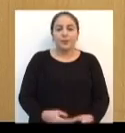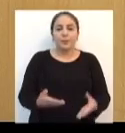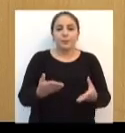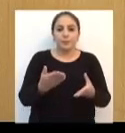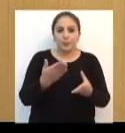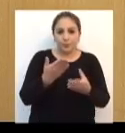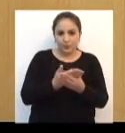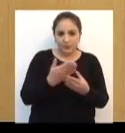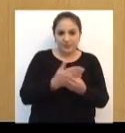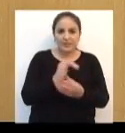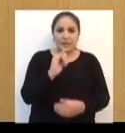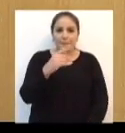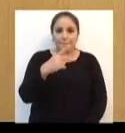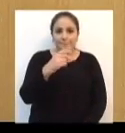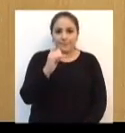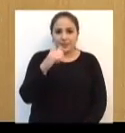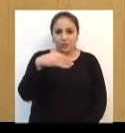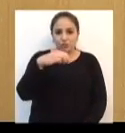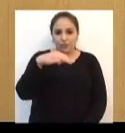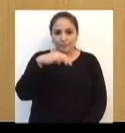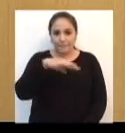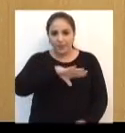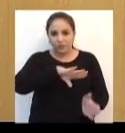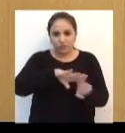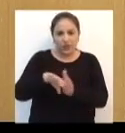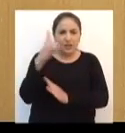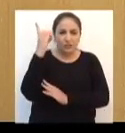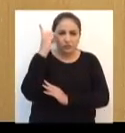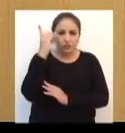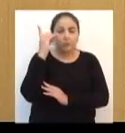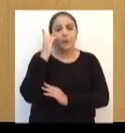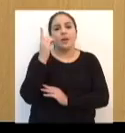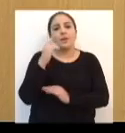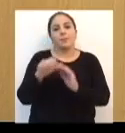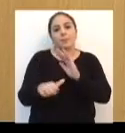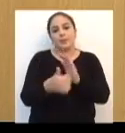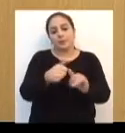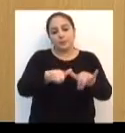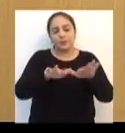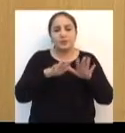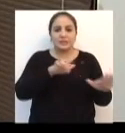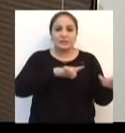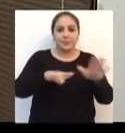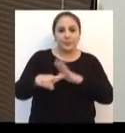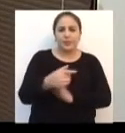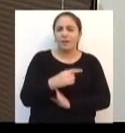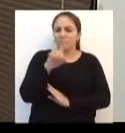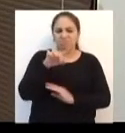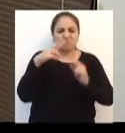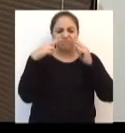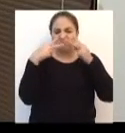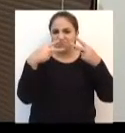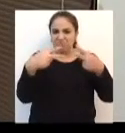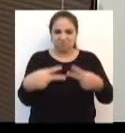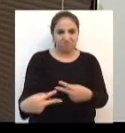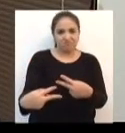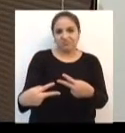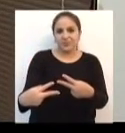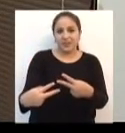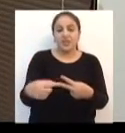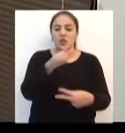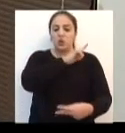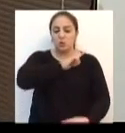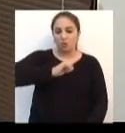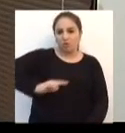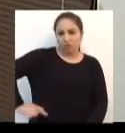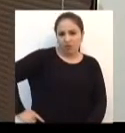Processo de impeachment de Dilma Rousseff pauta o primeiro grande expediente da semana. É irreconhecível que